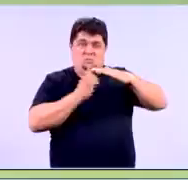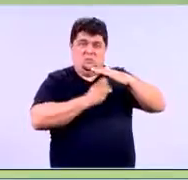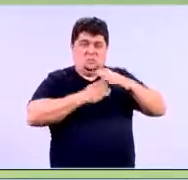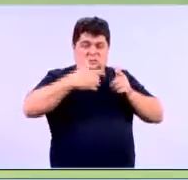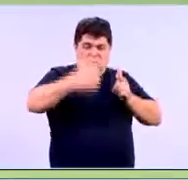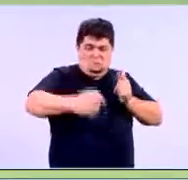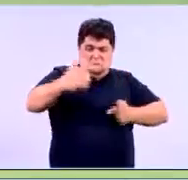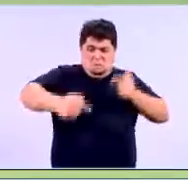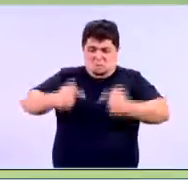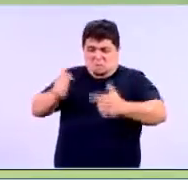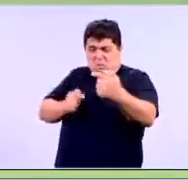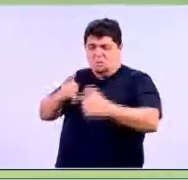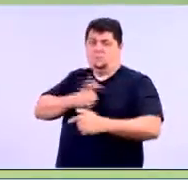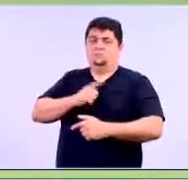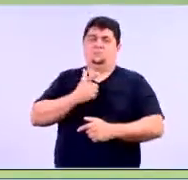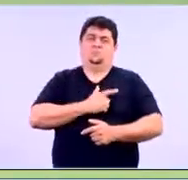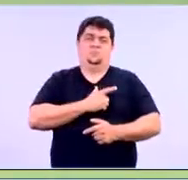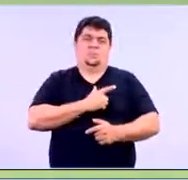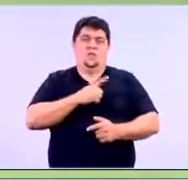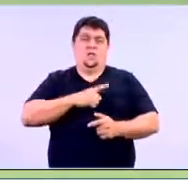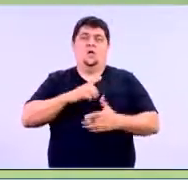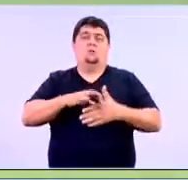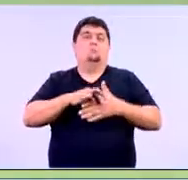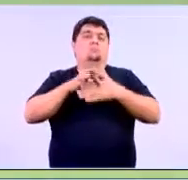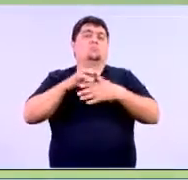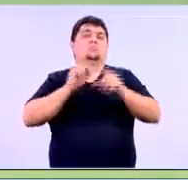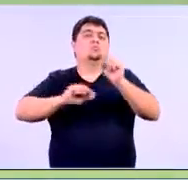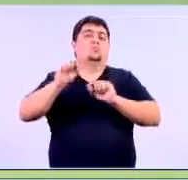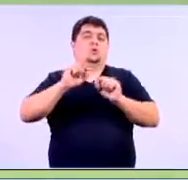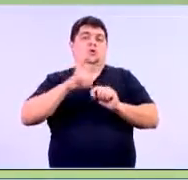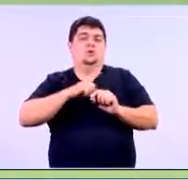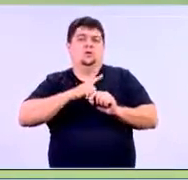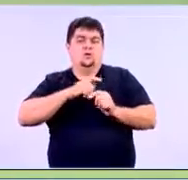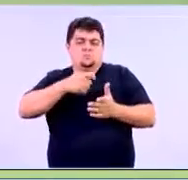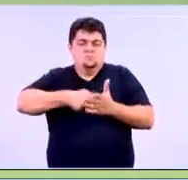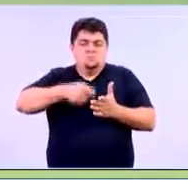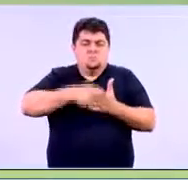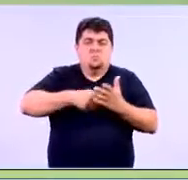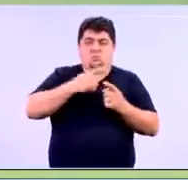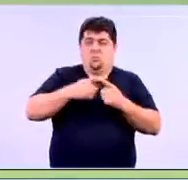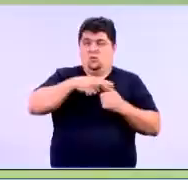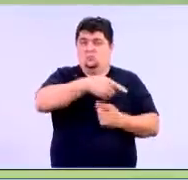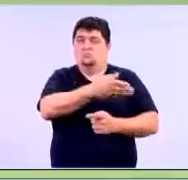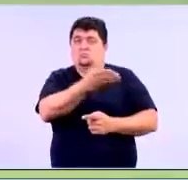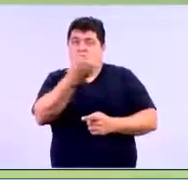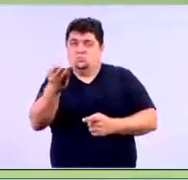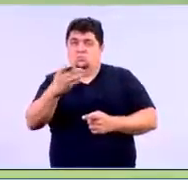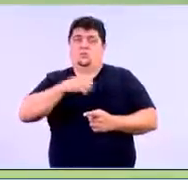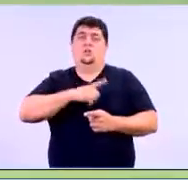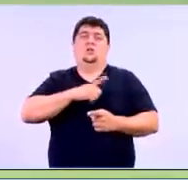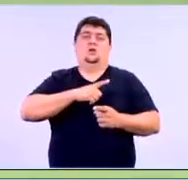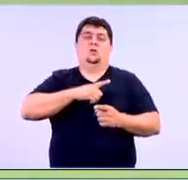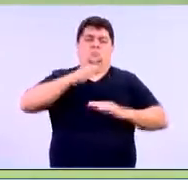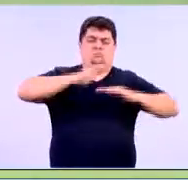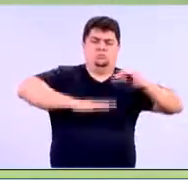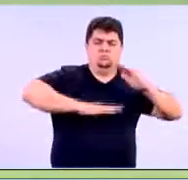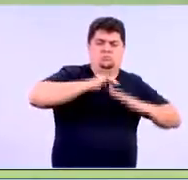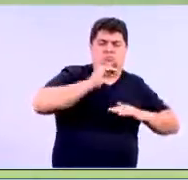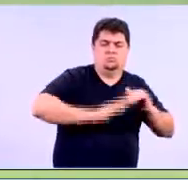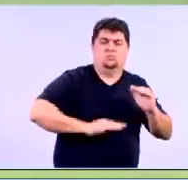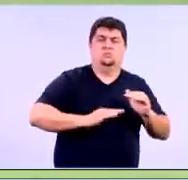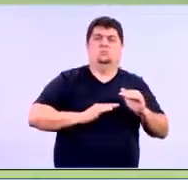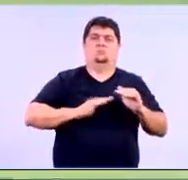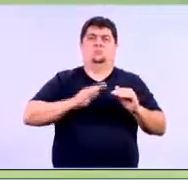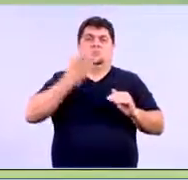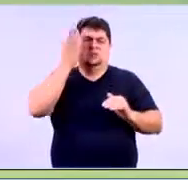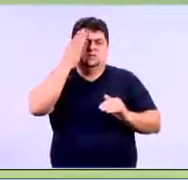Desde então, nós priorizamos e exigindo para que vocês, tanto profissionais hábeis